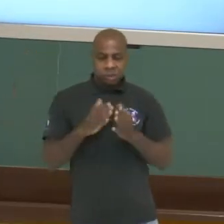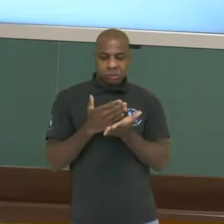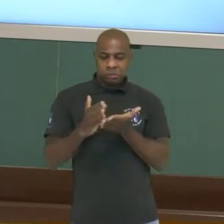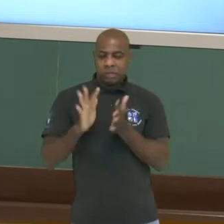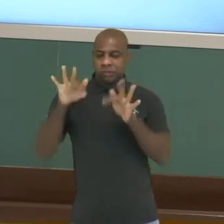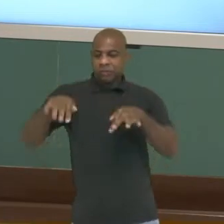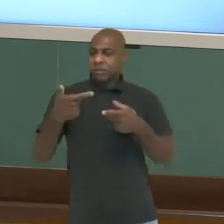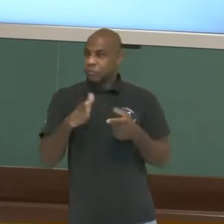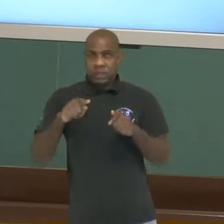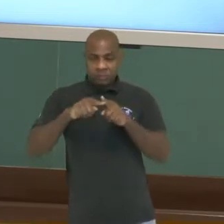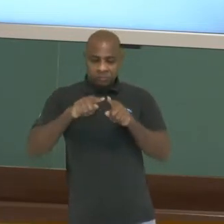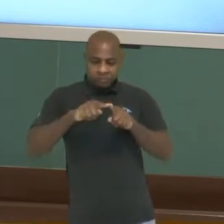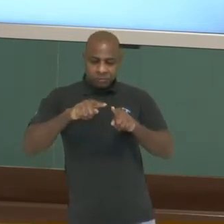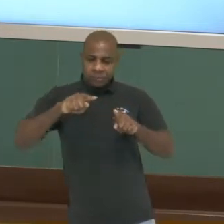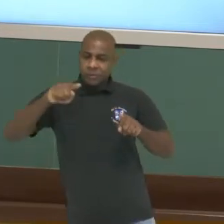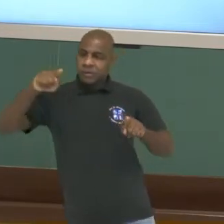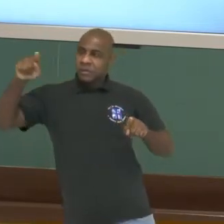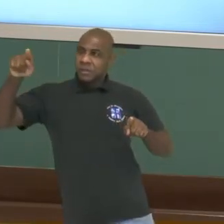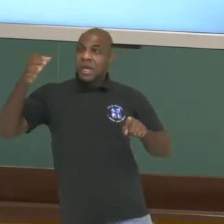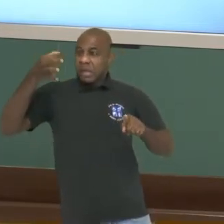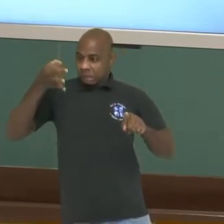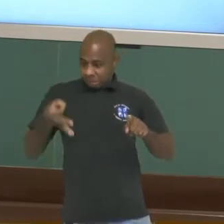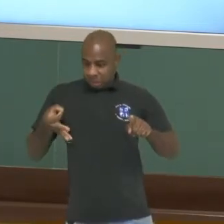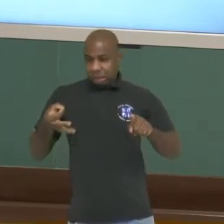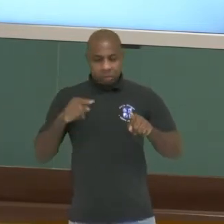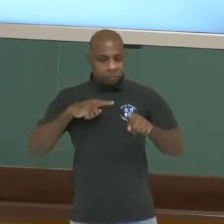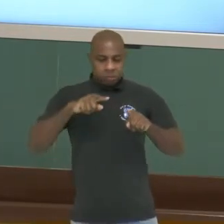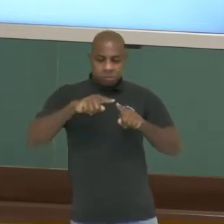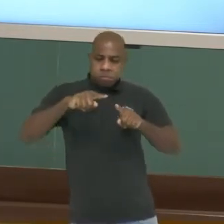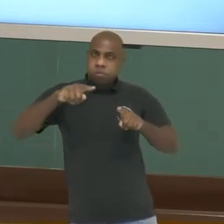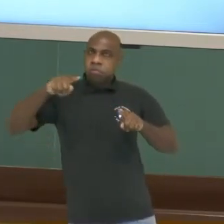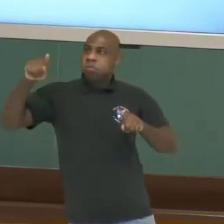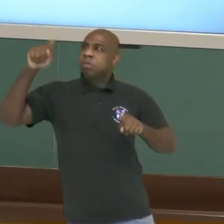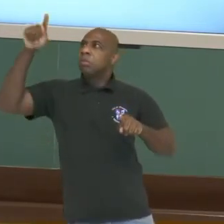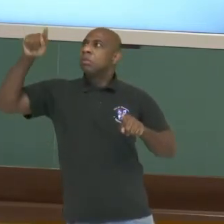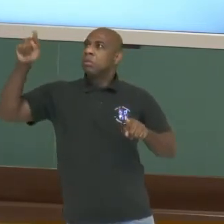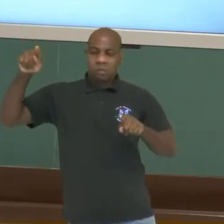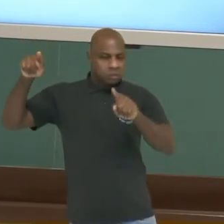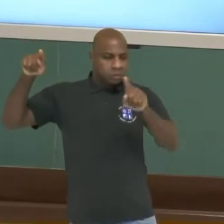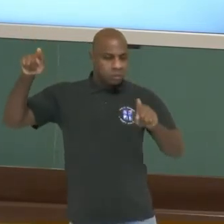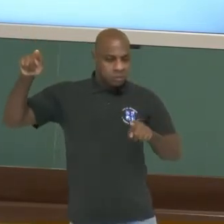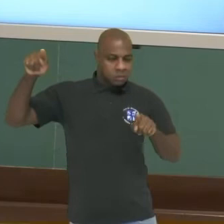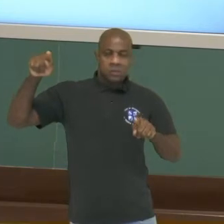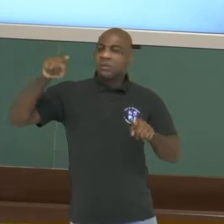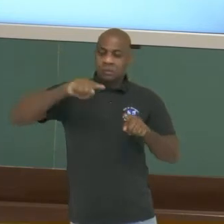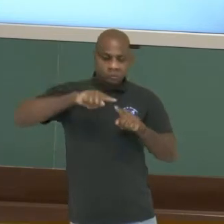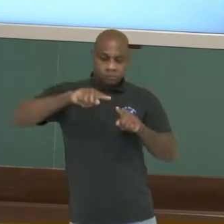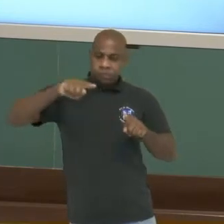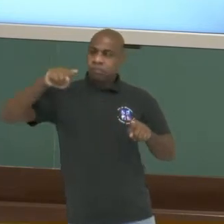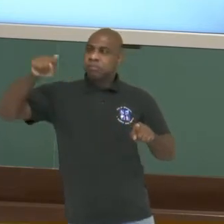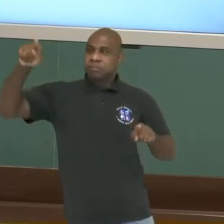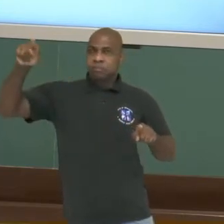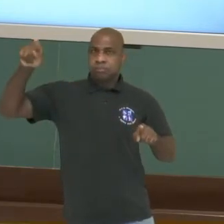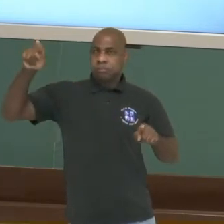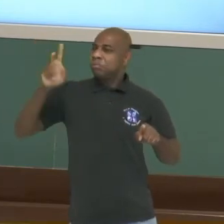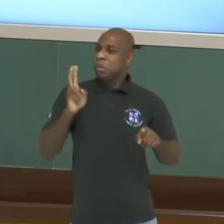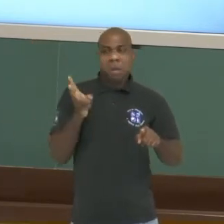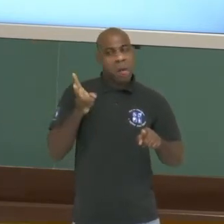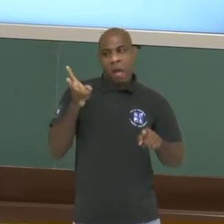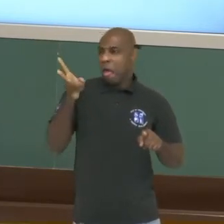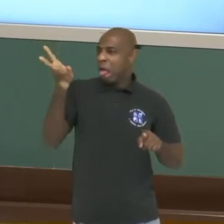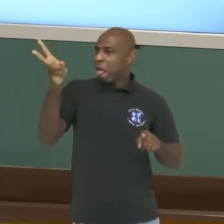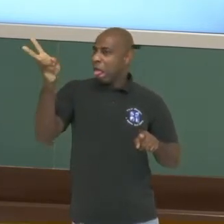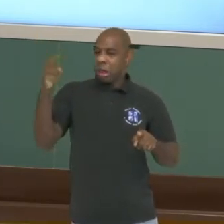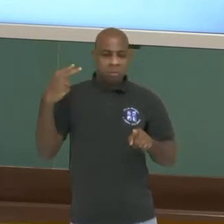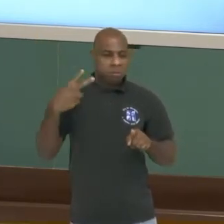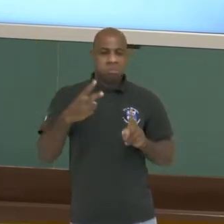isso a representação correta, desenho, você vai ter uma flechinha de um lado e do outro, porque ela vai tanto para o infinito de um lado quanto